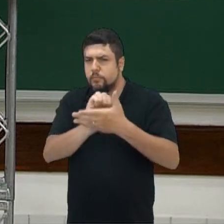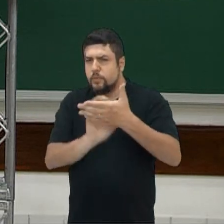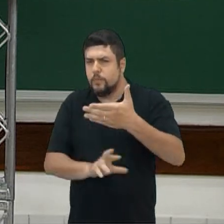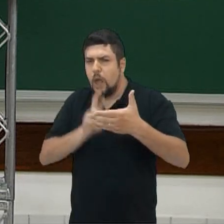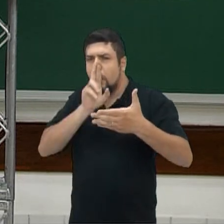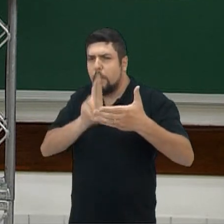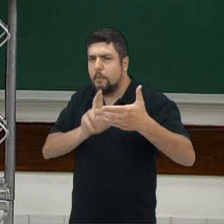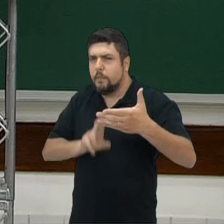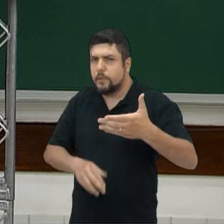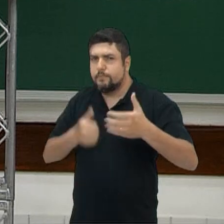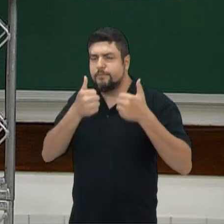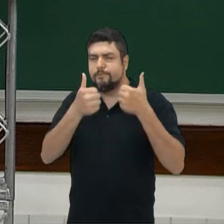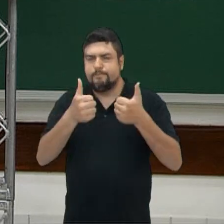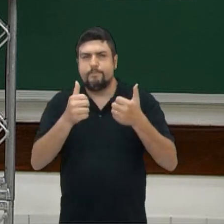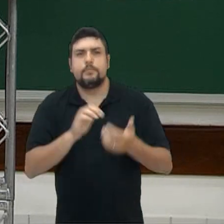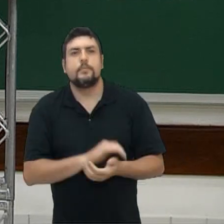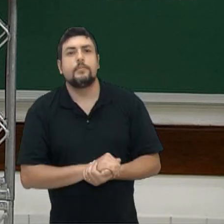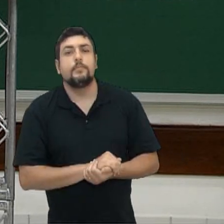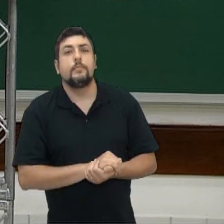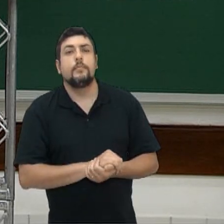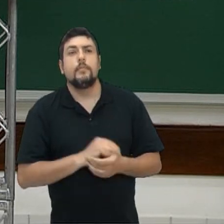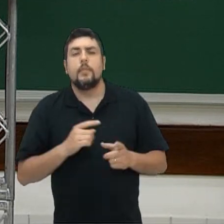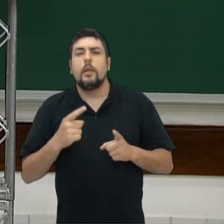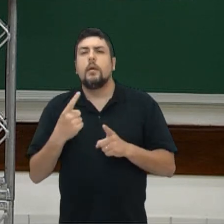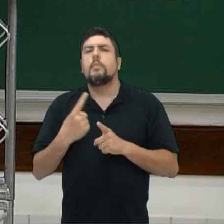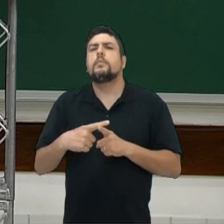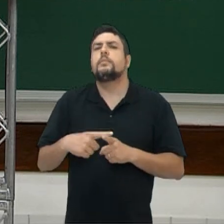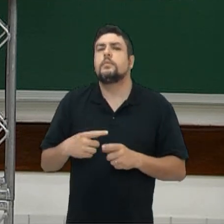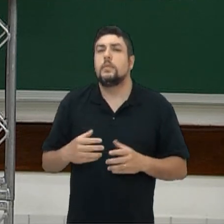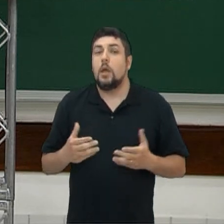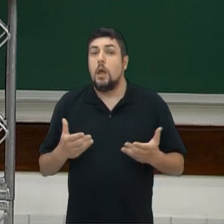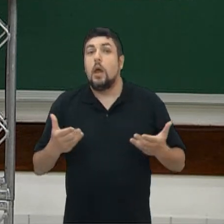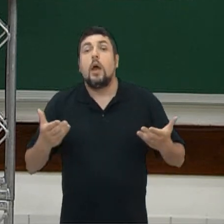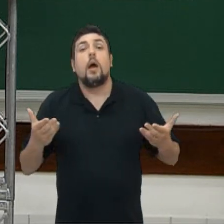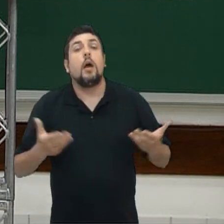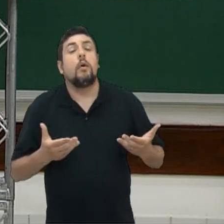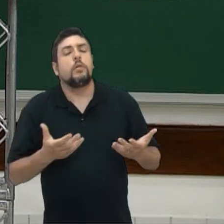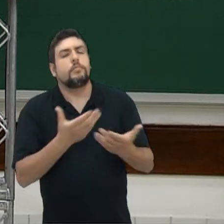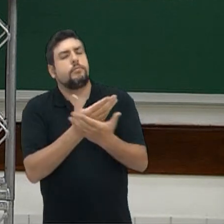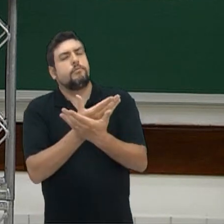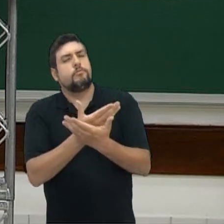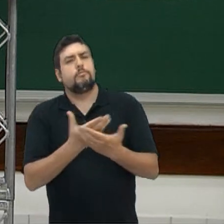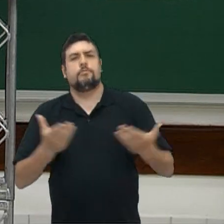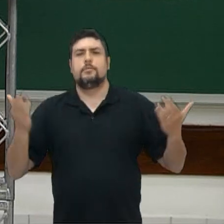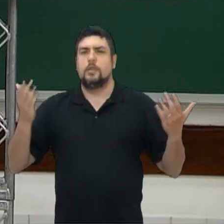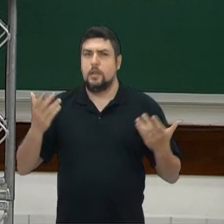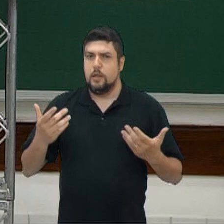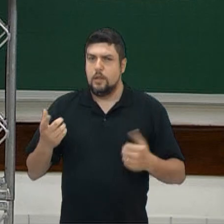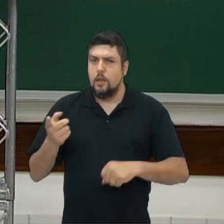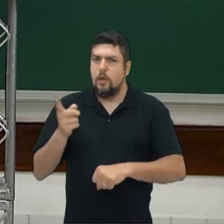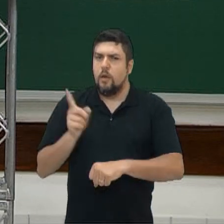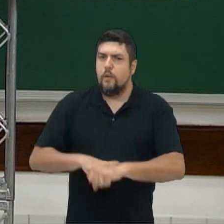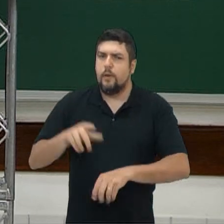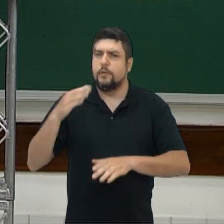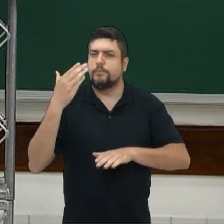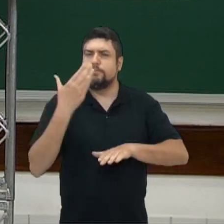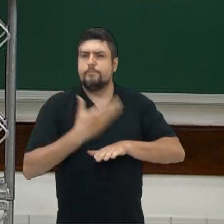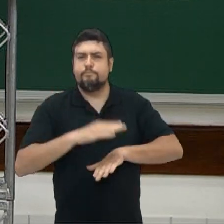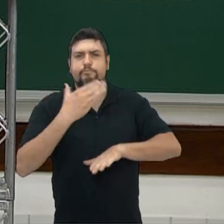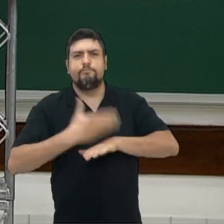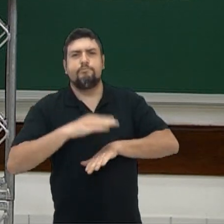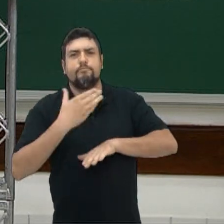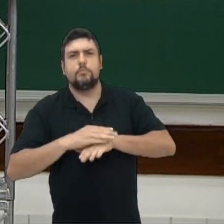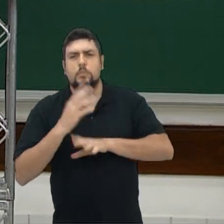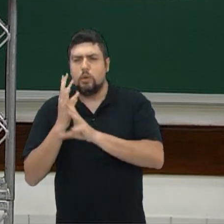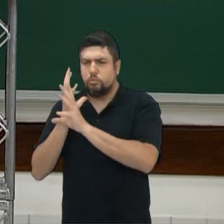Show de bola, galera? Maravilha? Porque agora, senhoras e senhores, chegou a hora de praticar, chegou a hora de